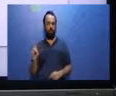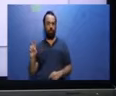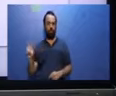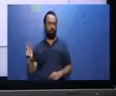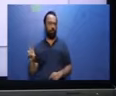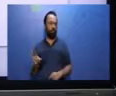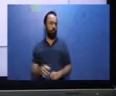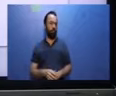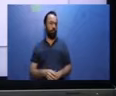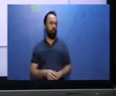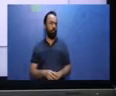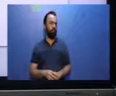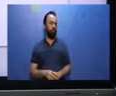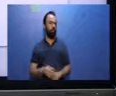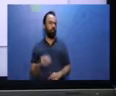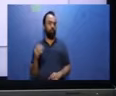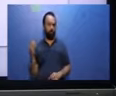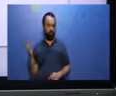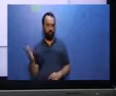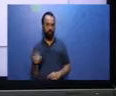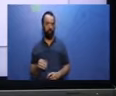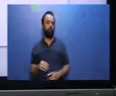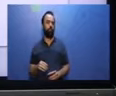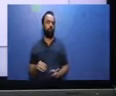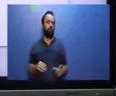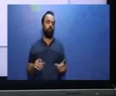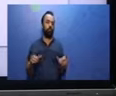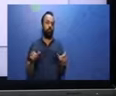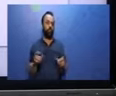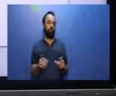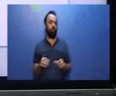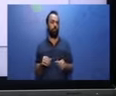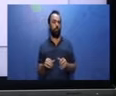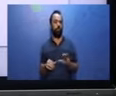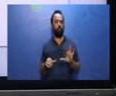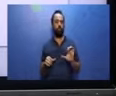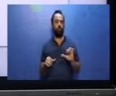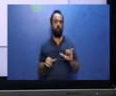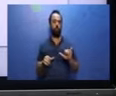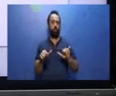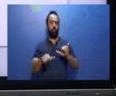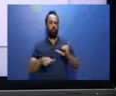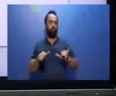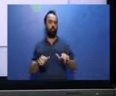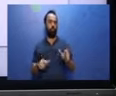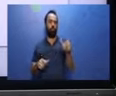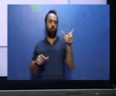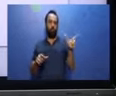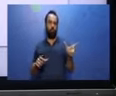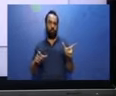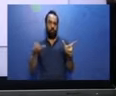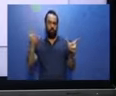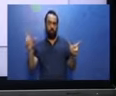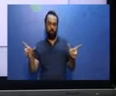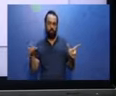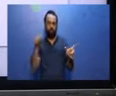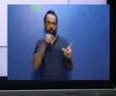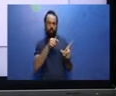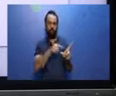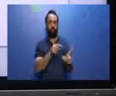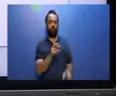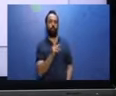e aqui nós temos por convenção que uma reação química o primeiro membro vai ser sempre os reagentes